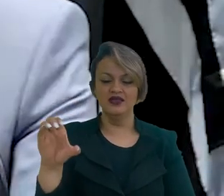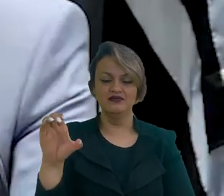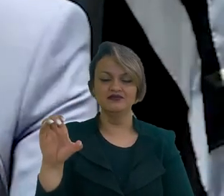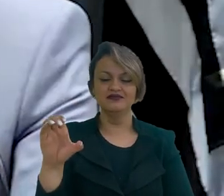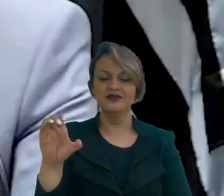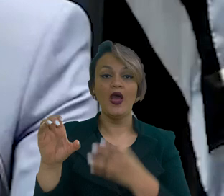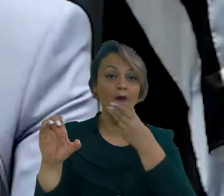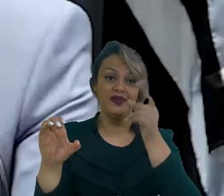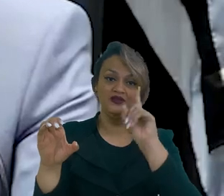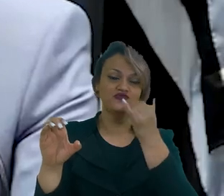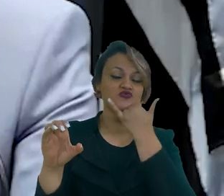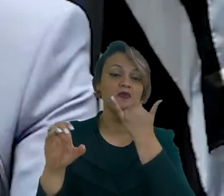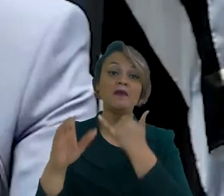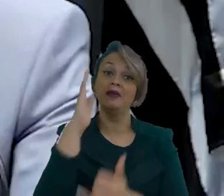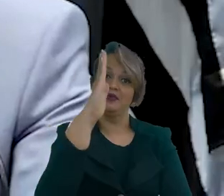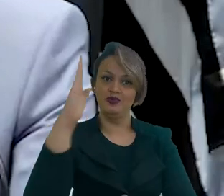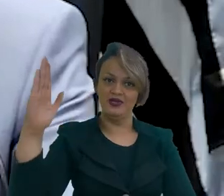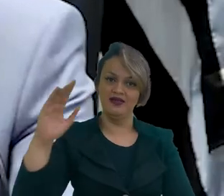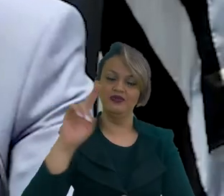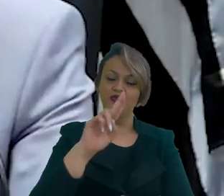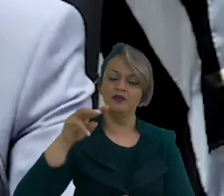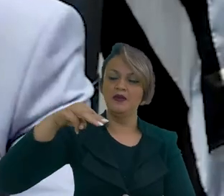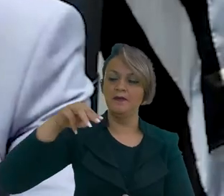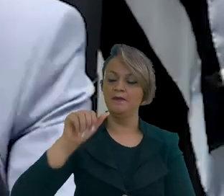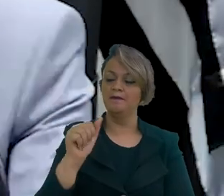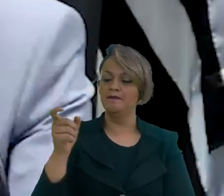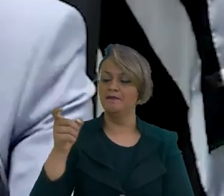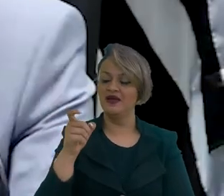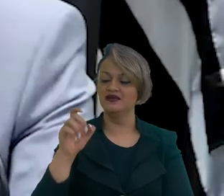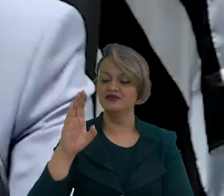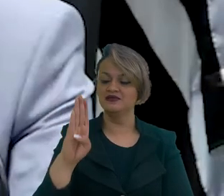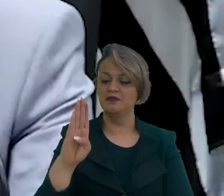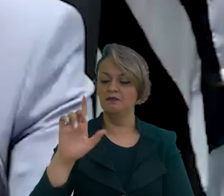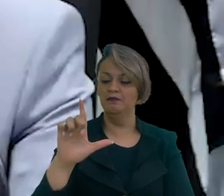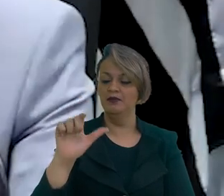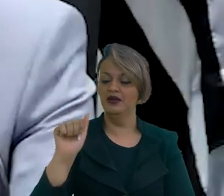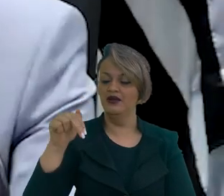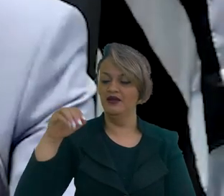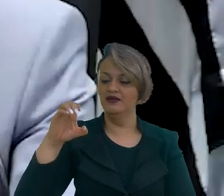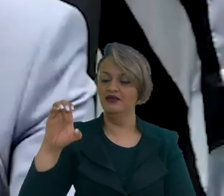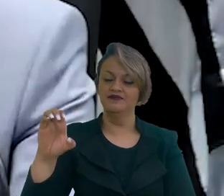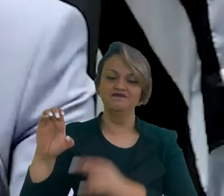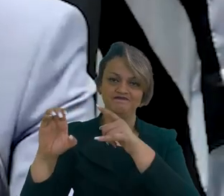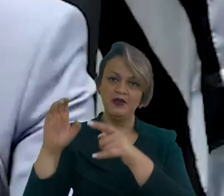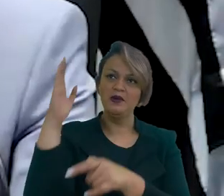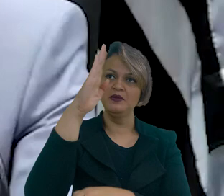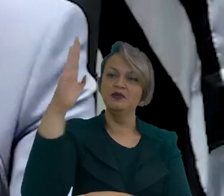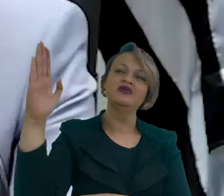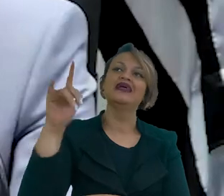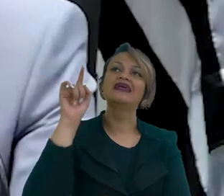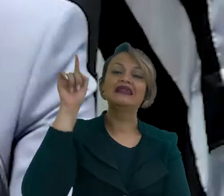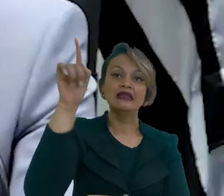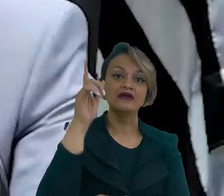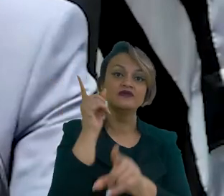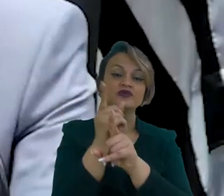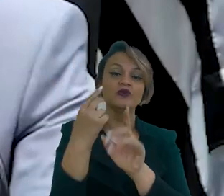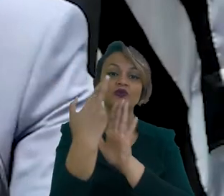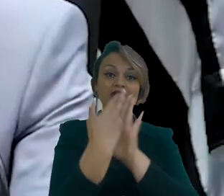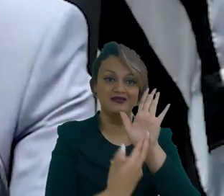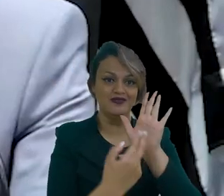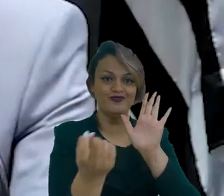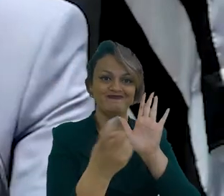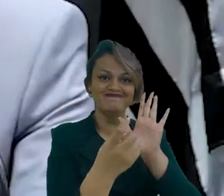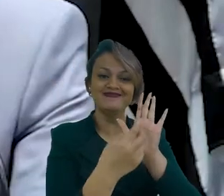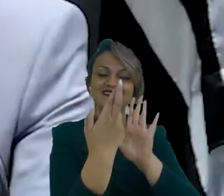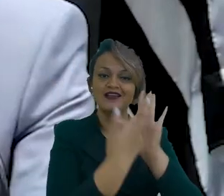privado provavelmente a melhor biblioteca do mundo a respeito lá né repartimos isso na nossa história e eles tem